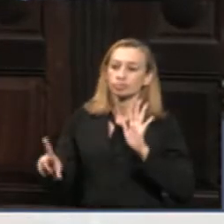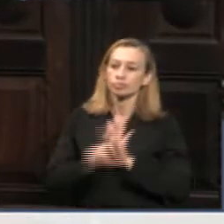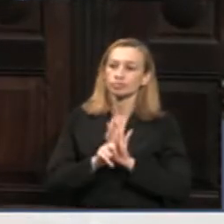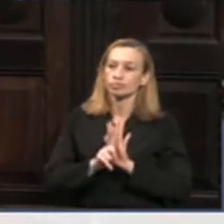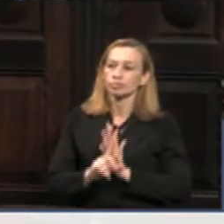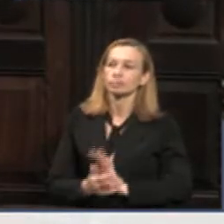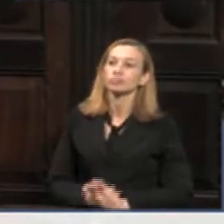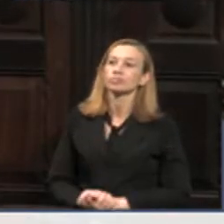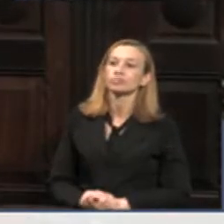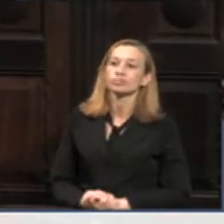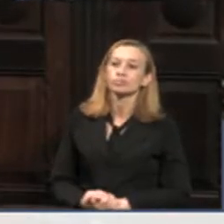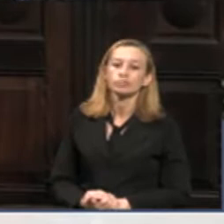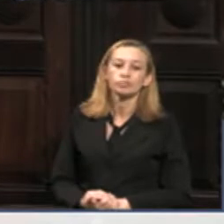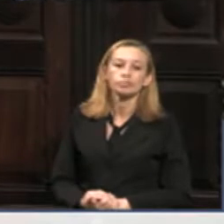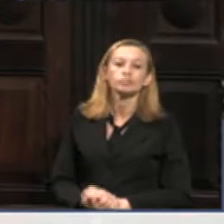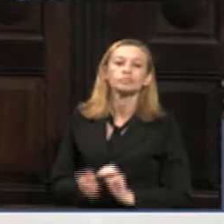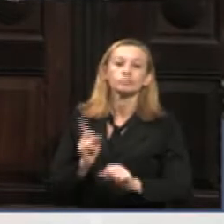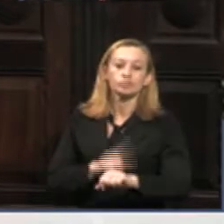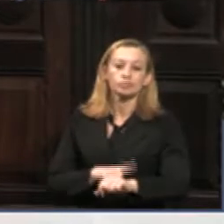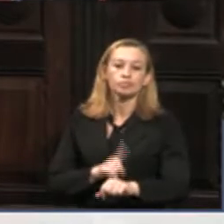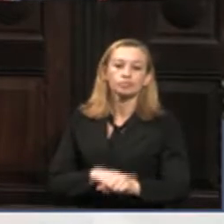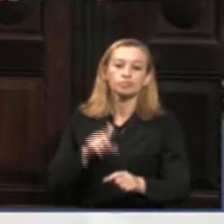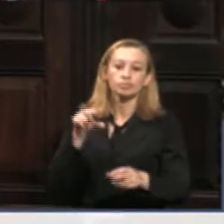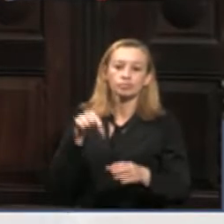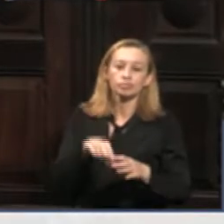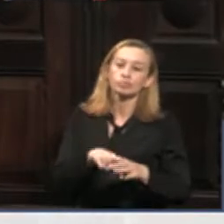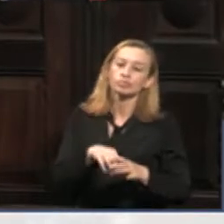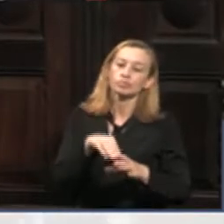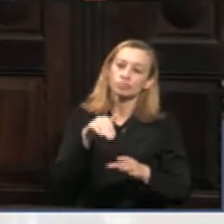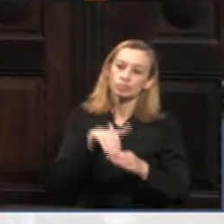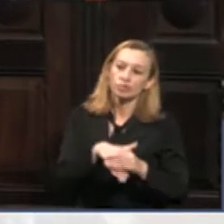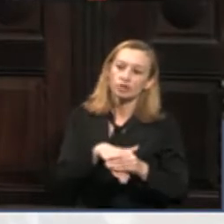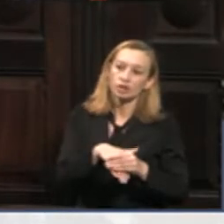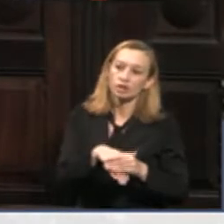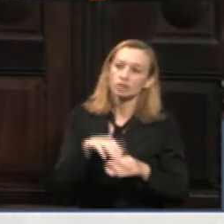em período de eleição de segundo turno,